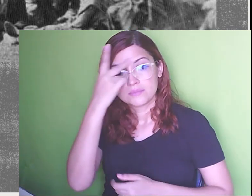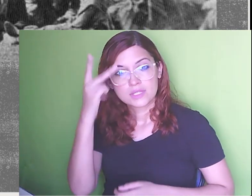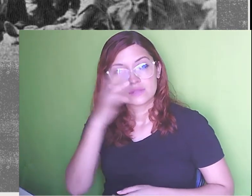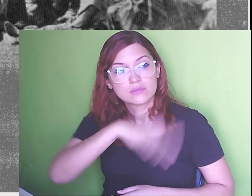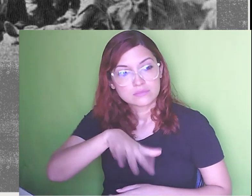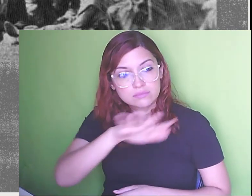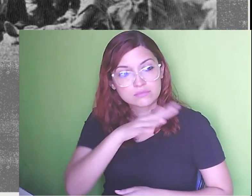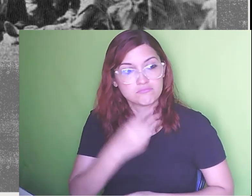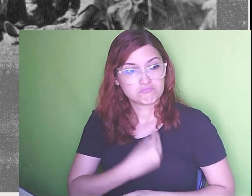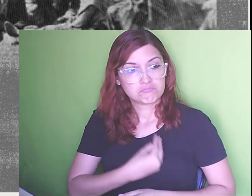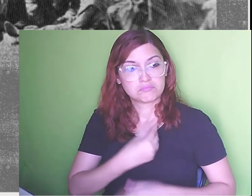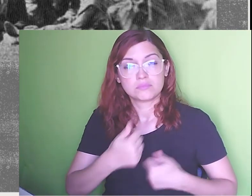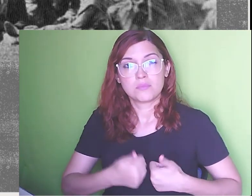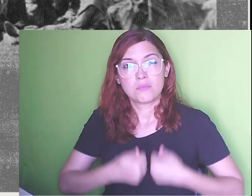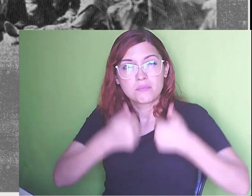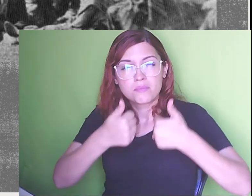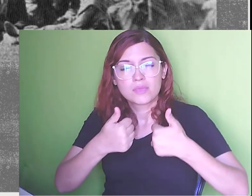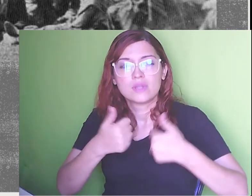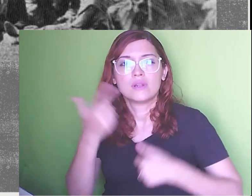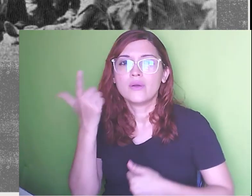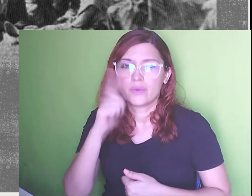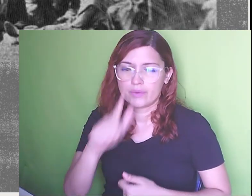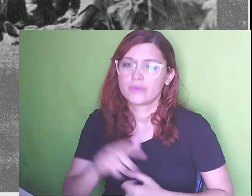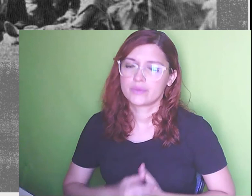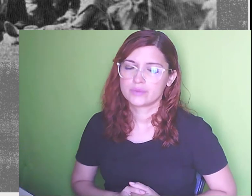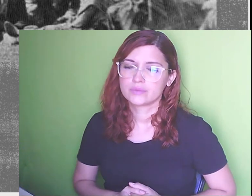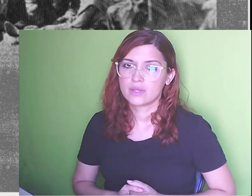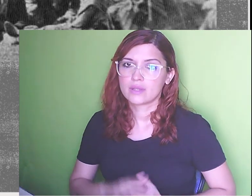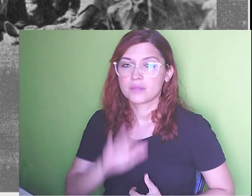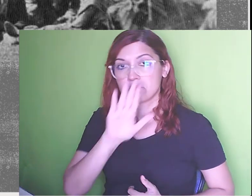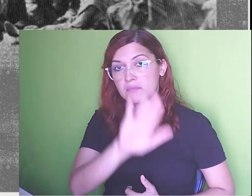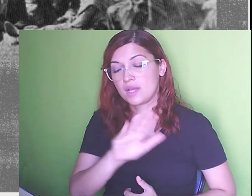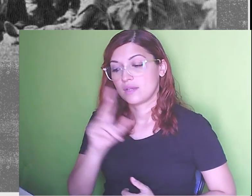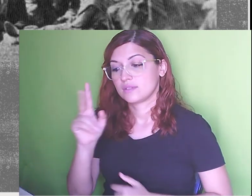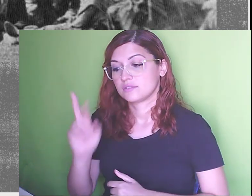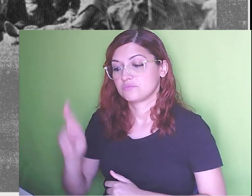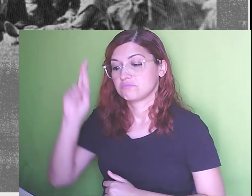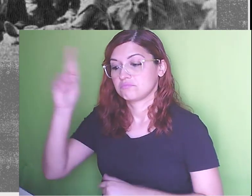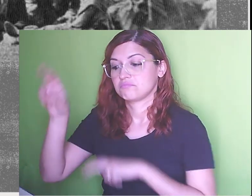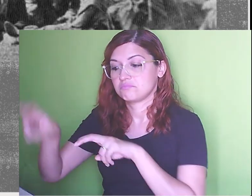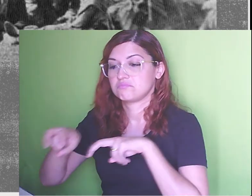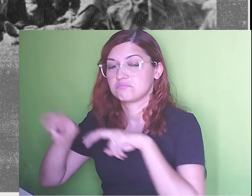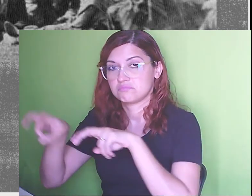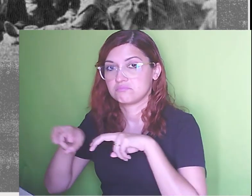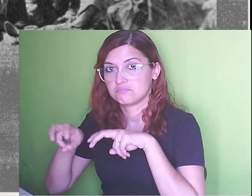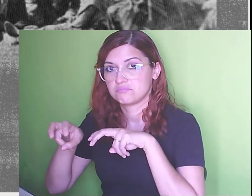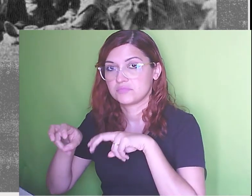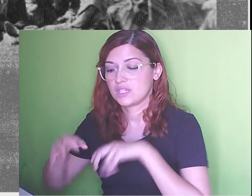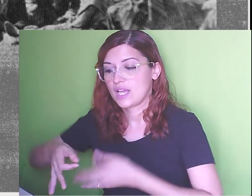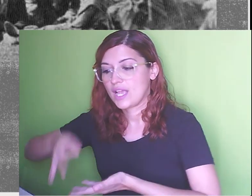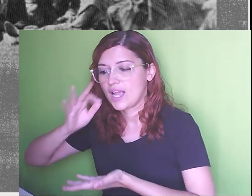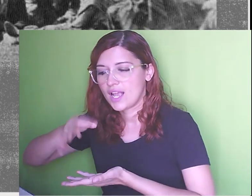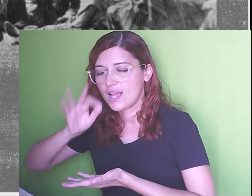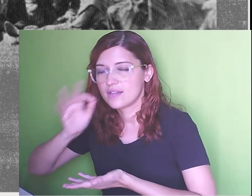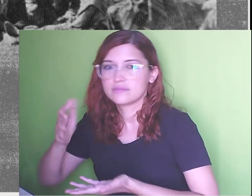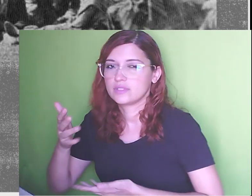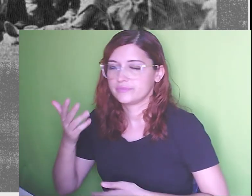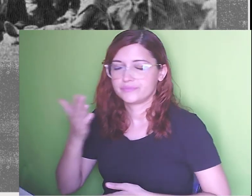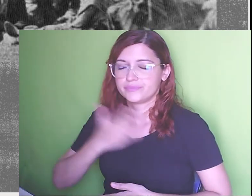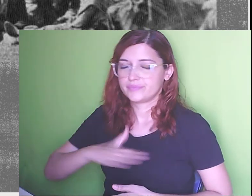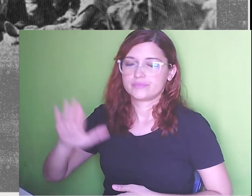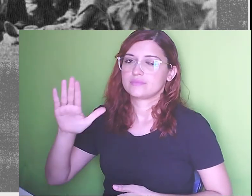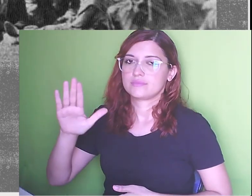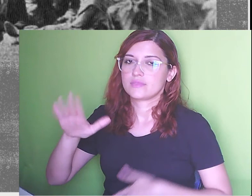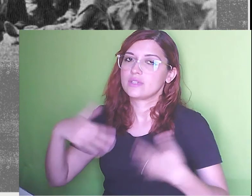impostos e melhorou um pouco a qualidade de vida das pessoas, o que desagradou os grandes